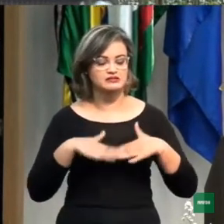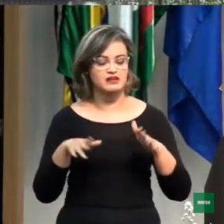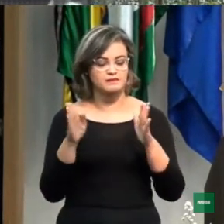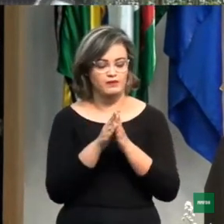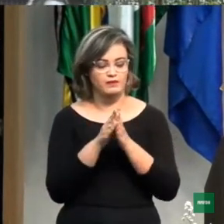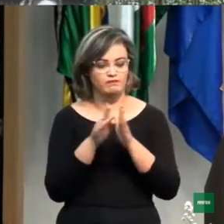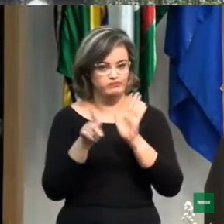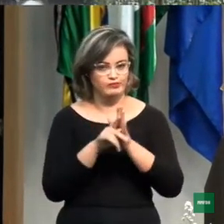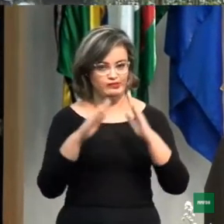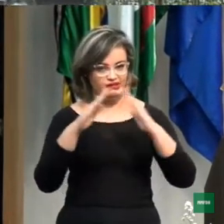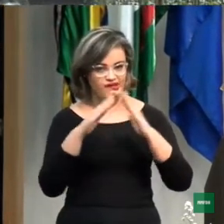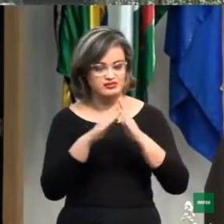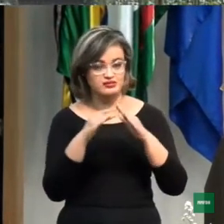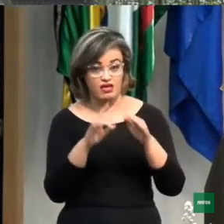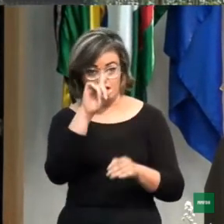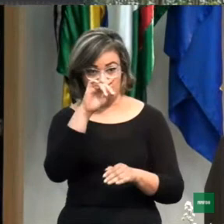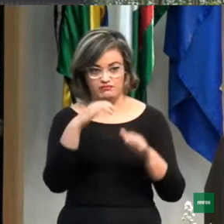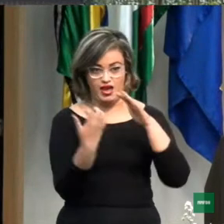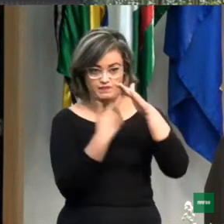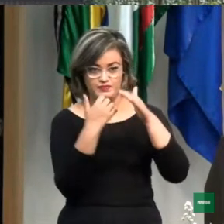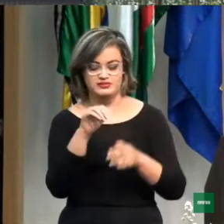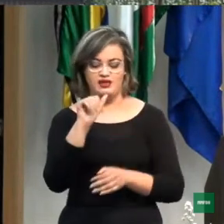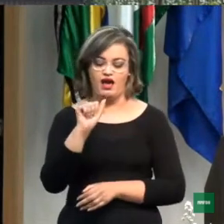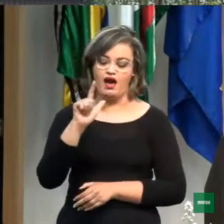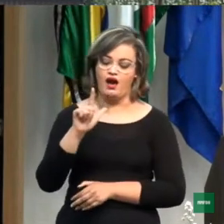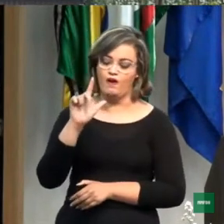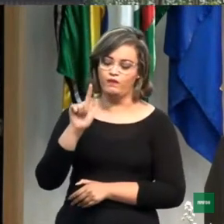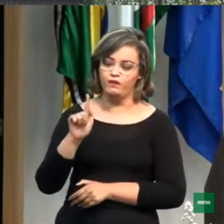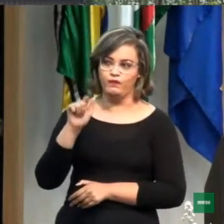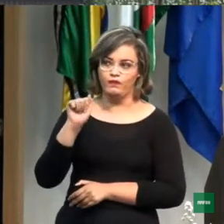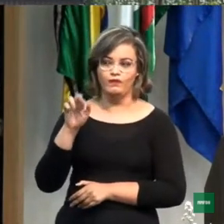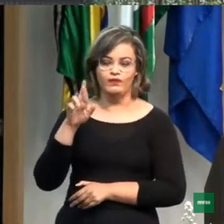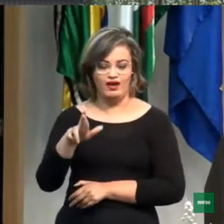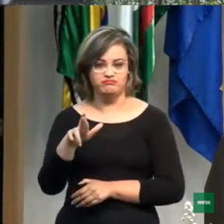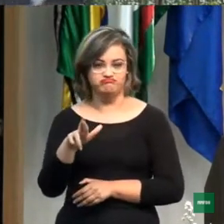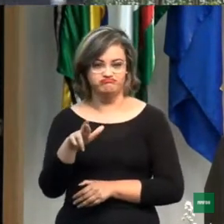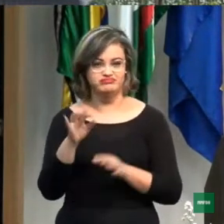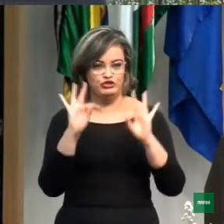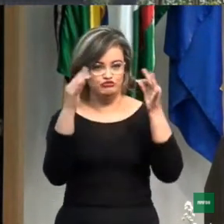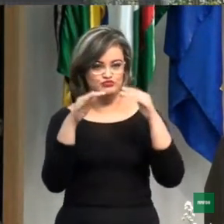pela empresa Algar Tecnologia e Consultoria.